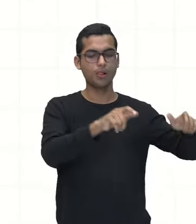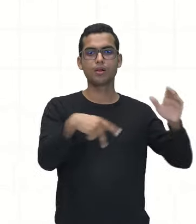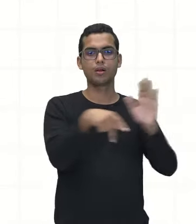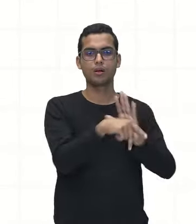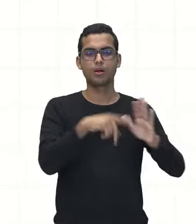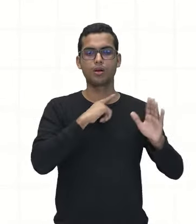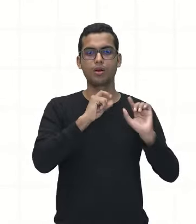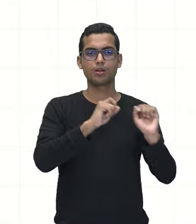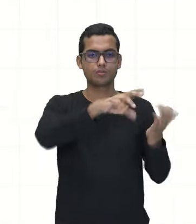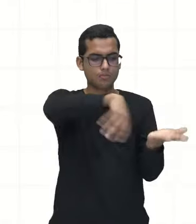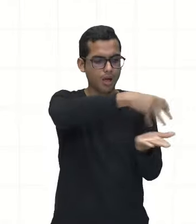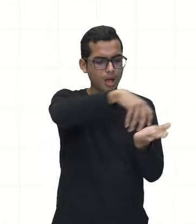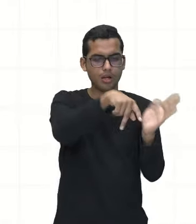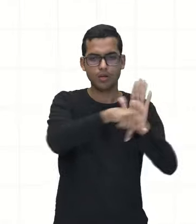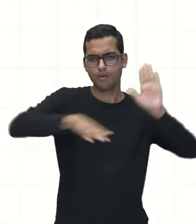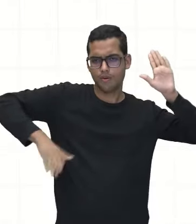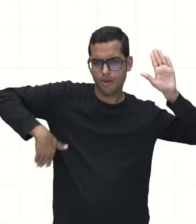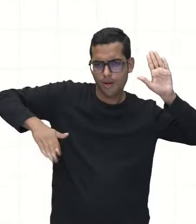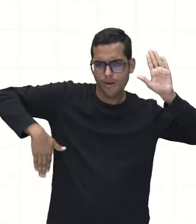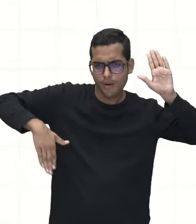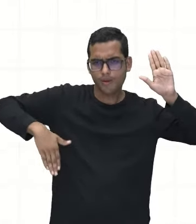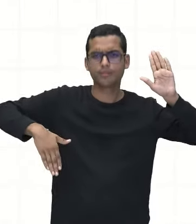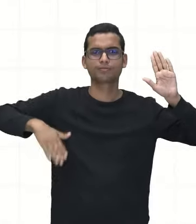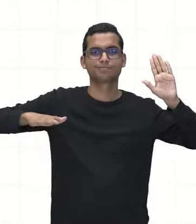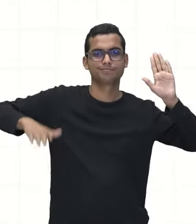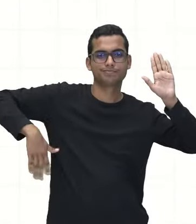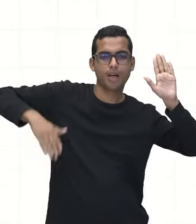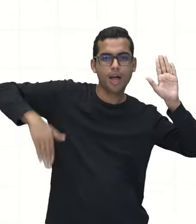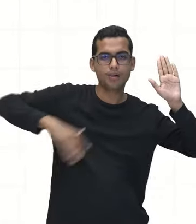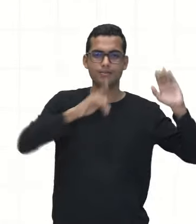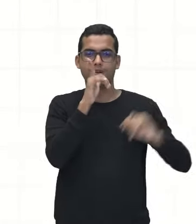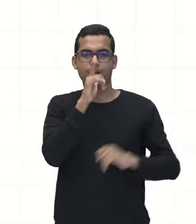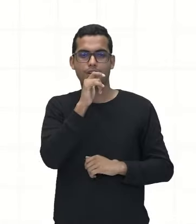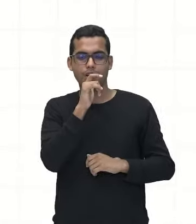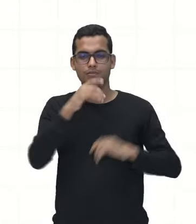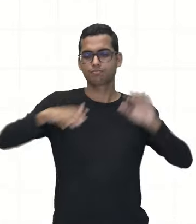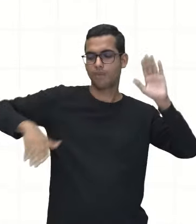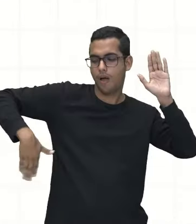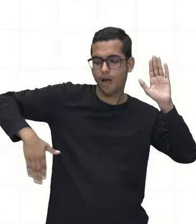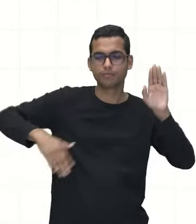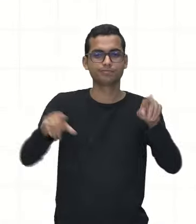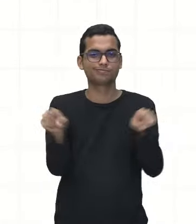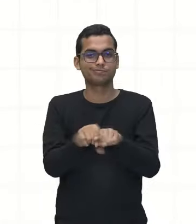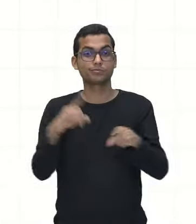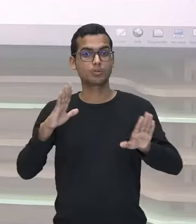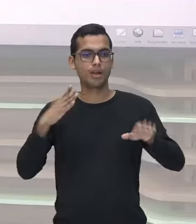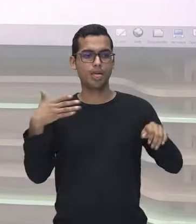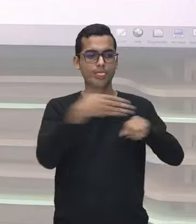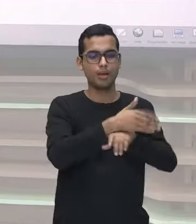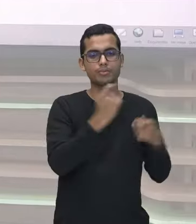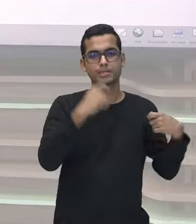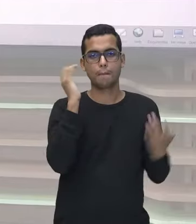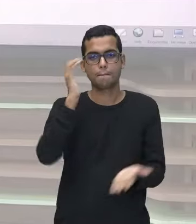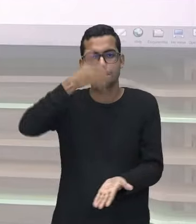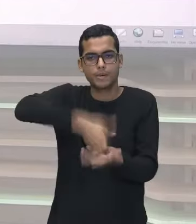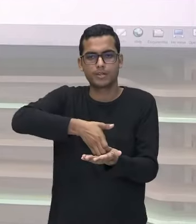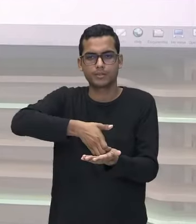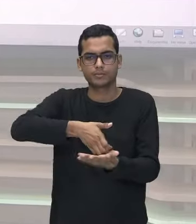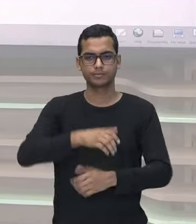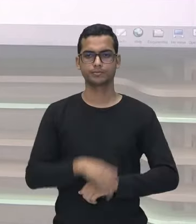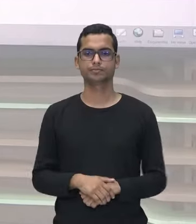se refrescar. E aí vocês só que para entrar no parque tem que pagar uma entrada. E aí